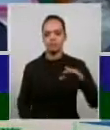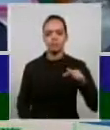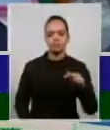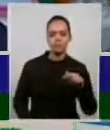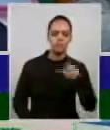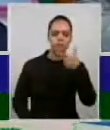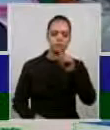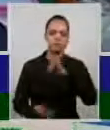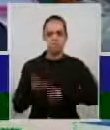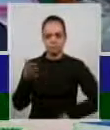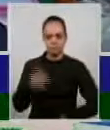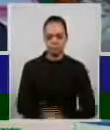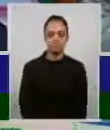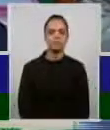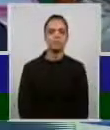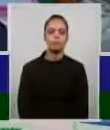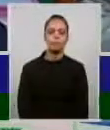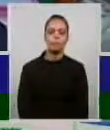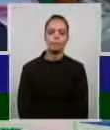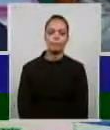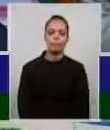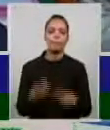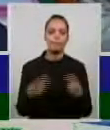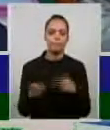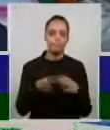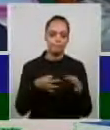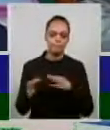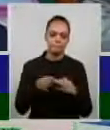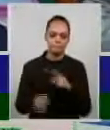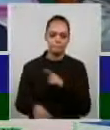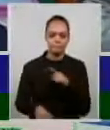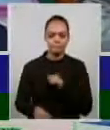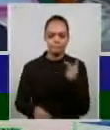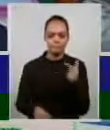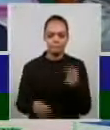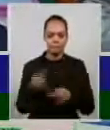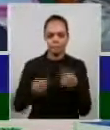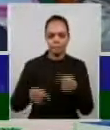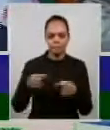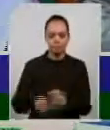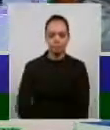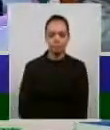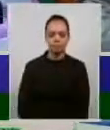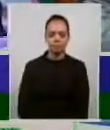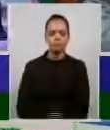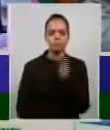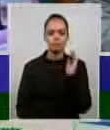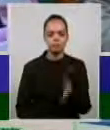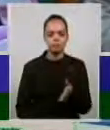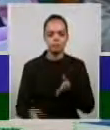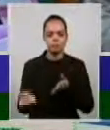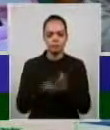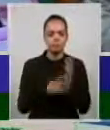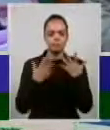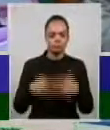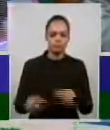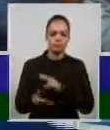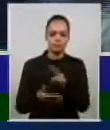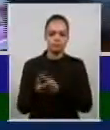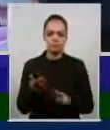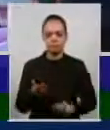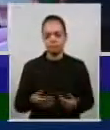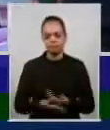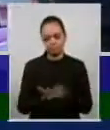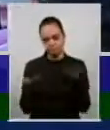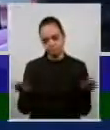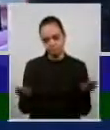outras previdências. Essa matéria está em segunda discussão. Após a dispensa de leitura